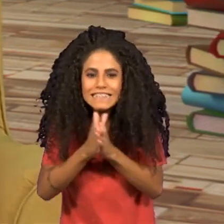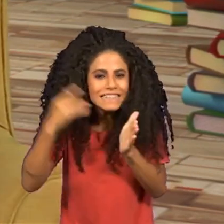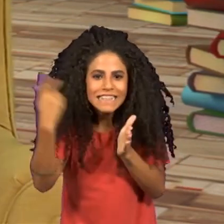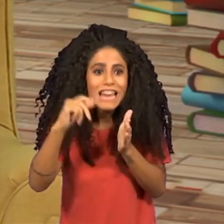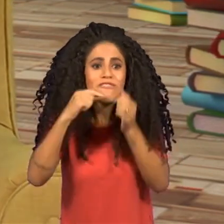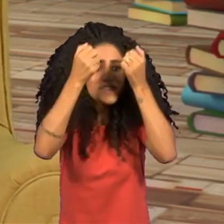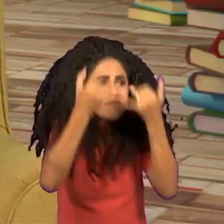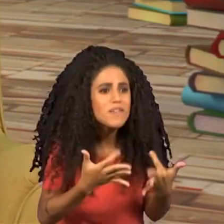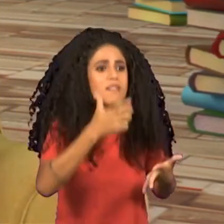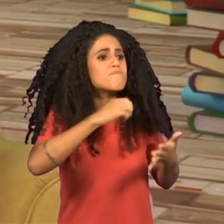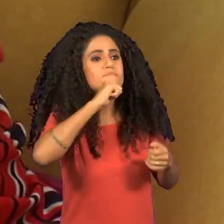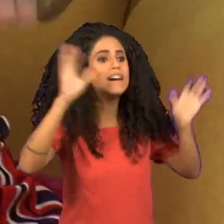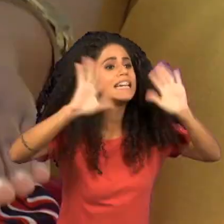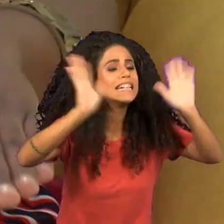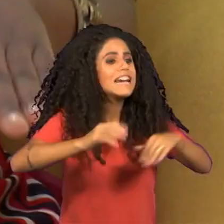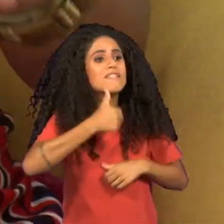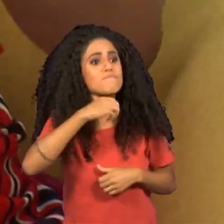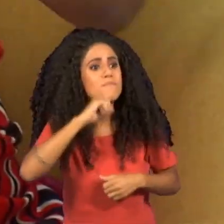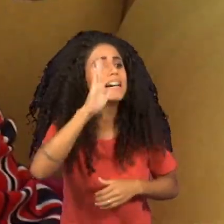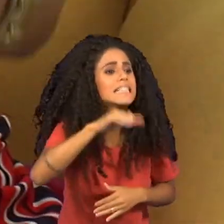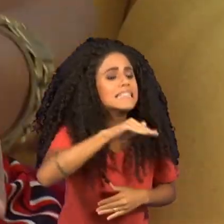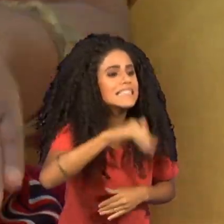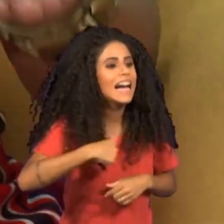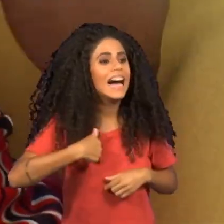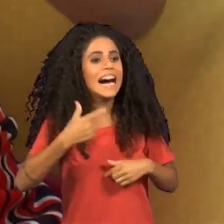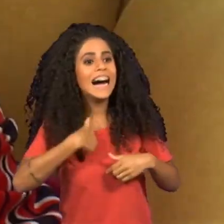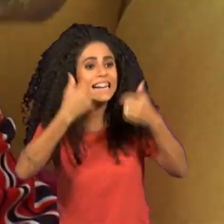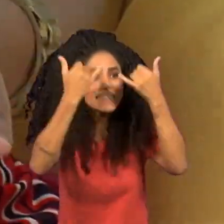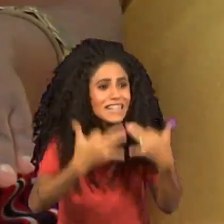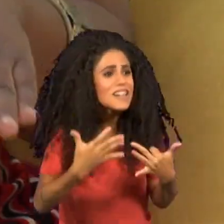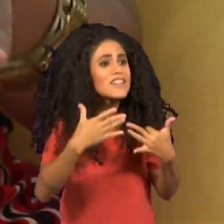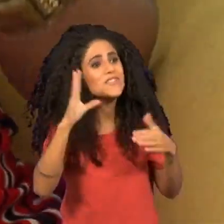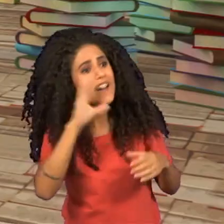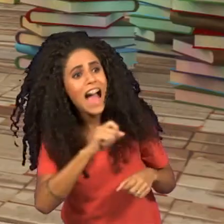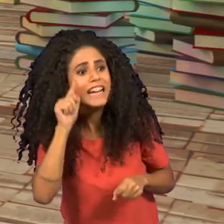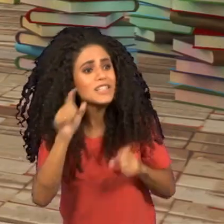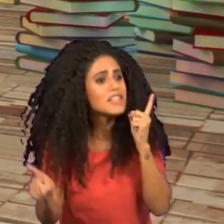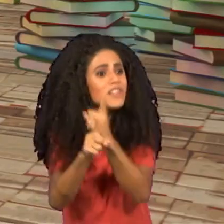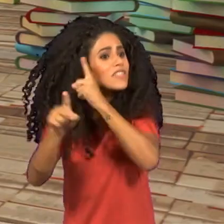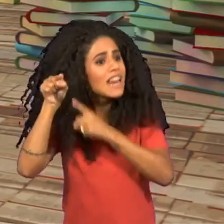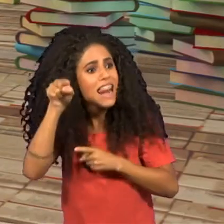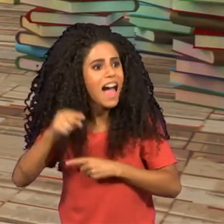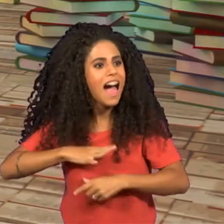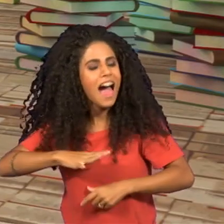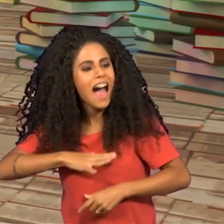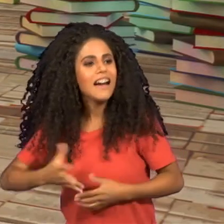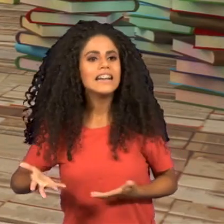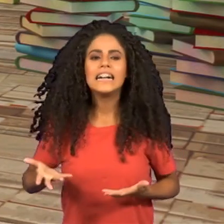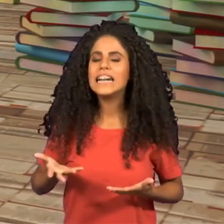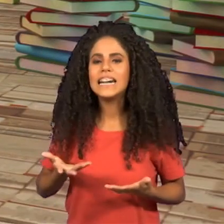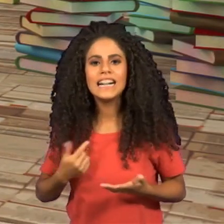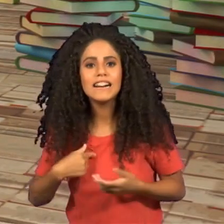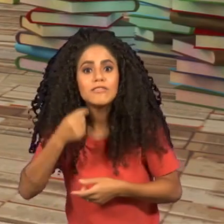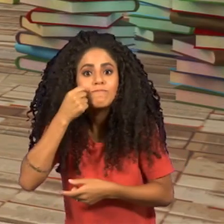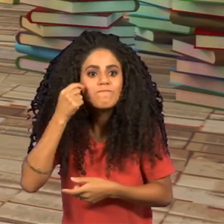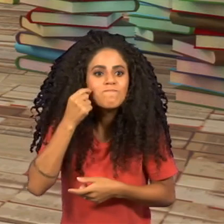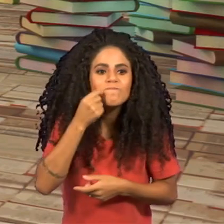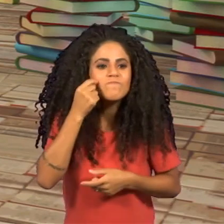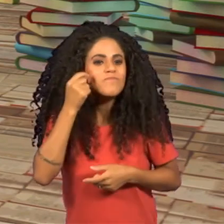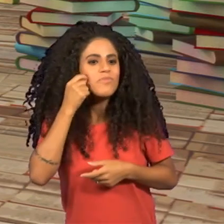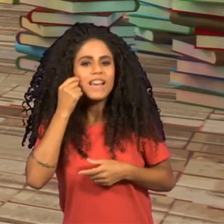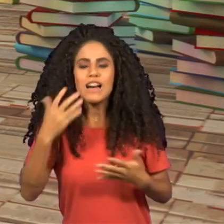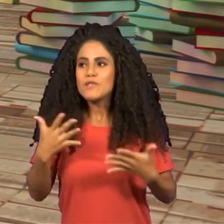mamãe mamãe ai mamãe o Ratinho chegou